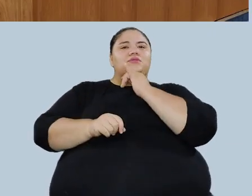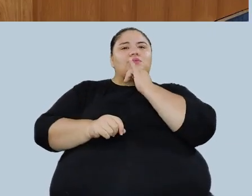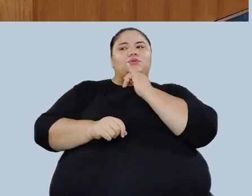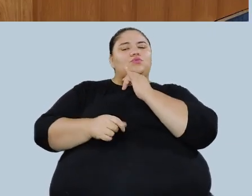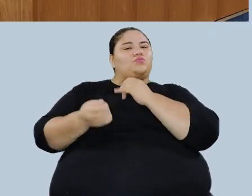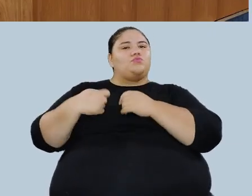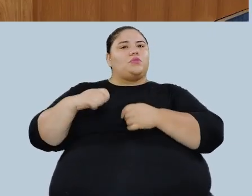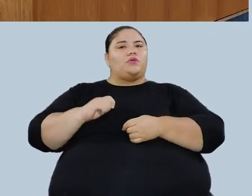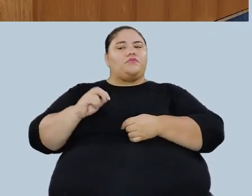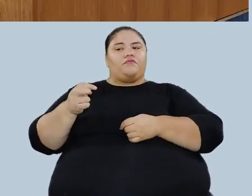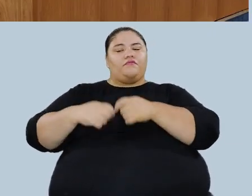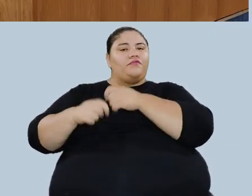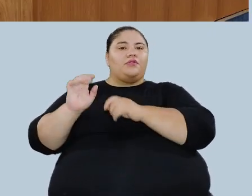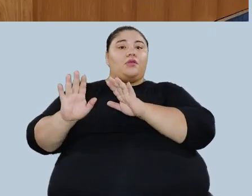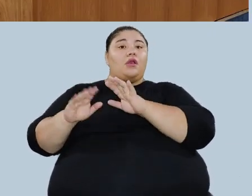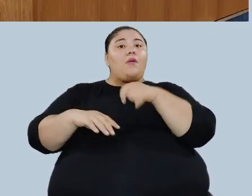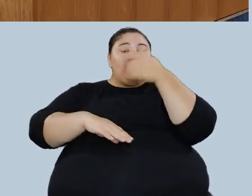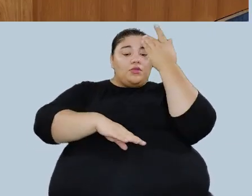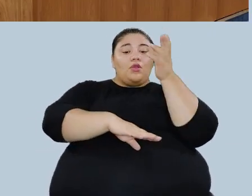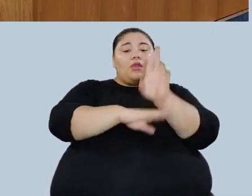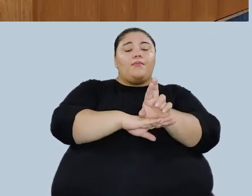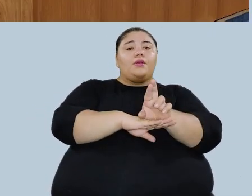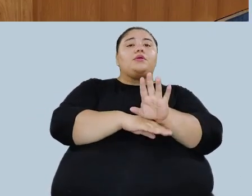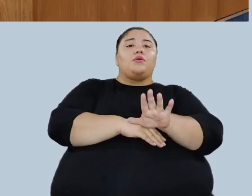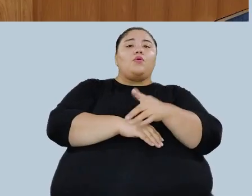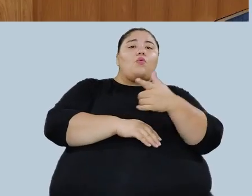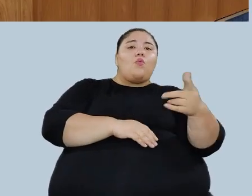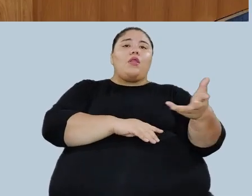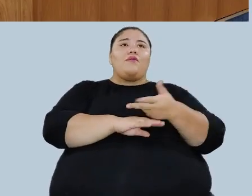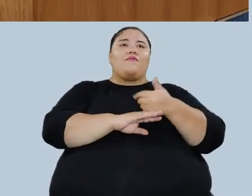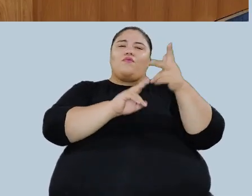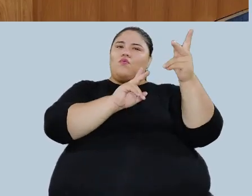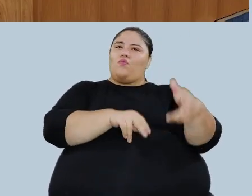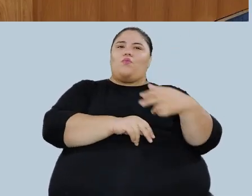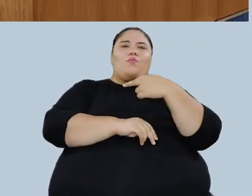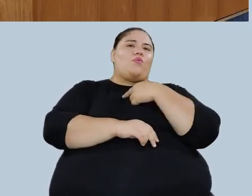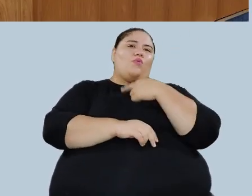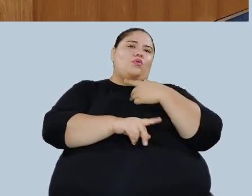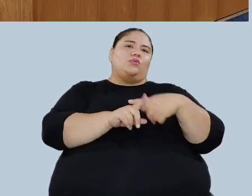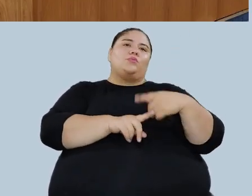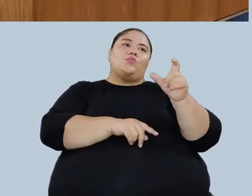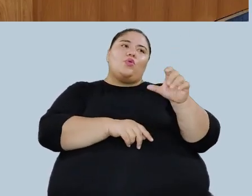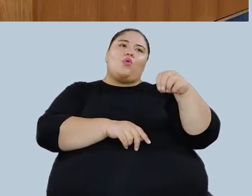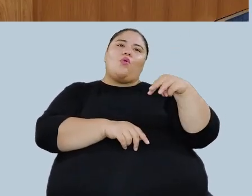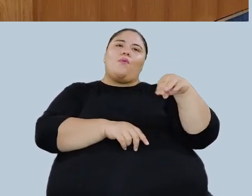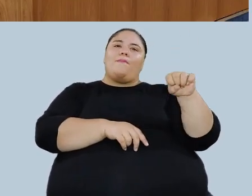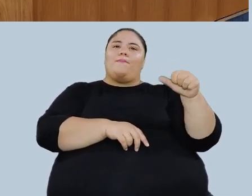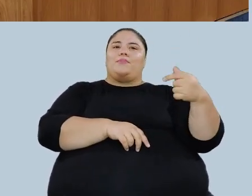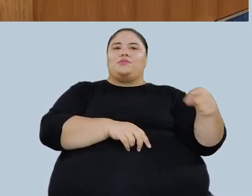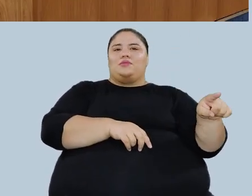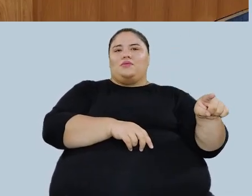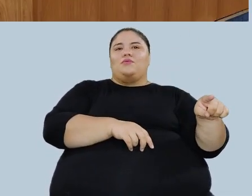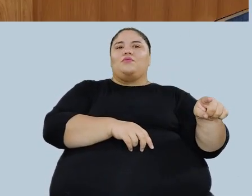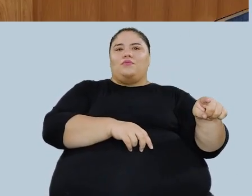agente financeiro, é alguém que o representa no destino, não pode ser qualificado da mesma forma. Então, é lógico que a comissão aqui e o modo como